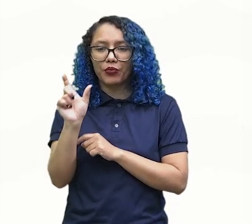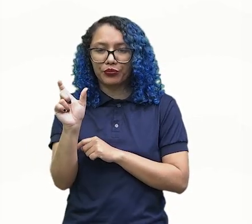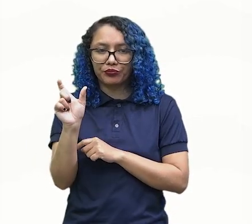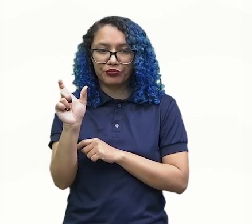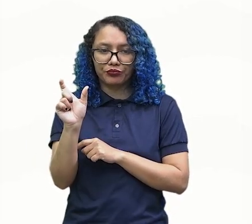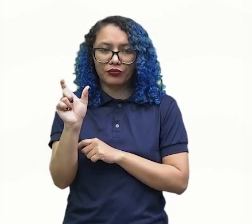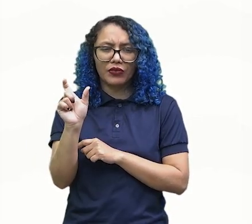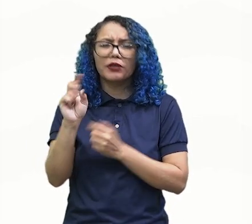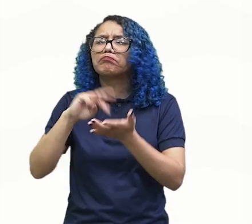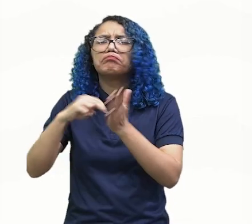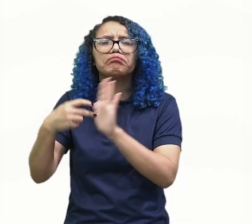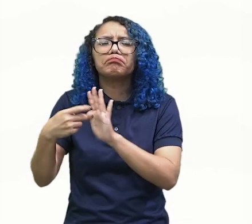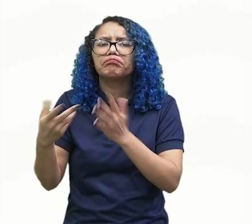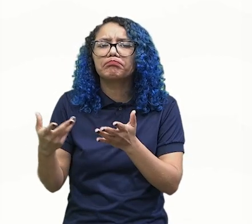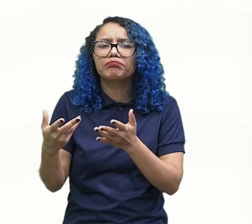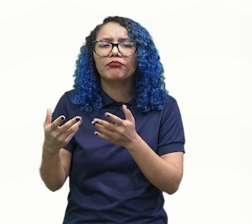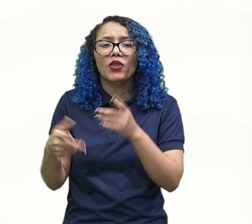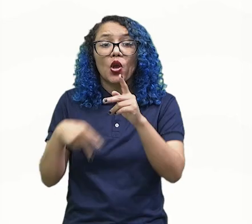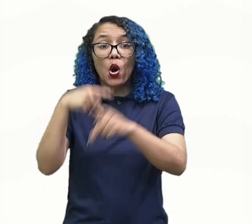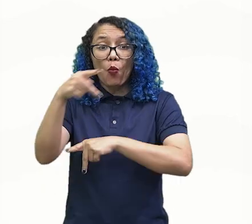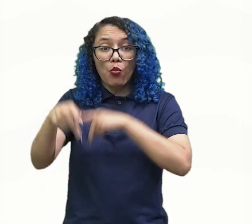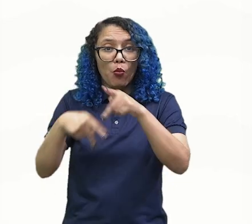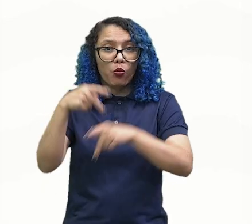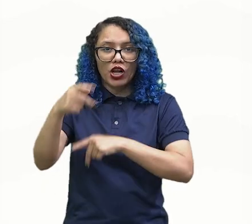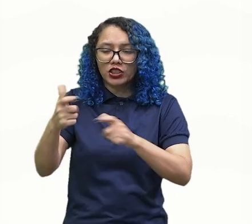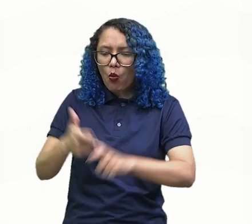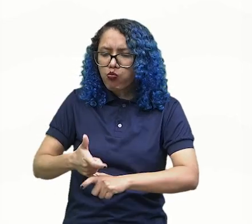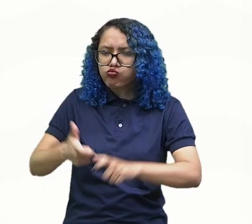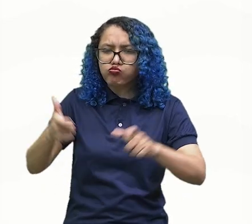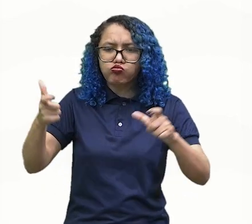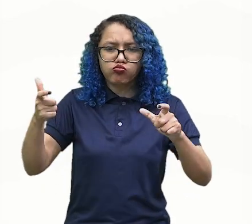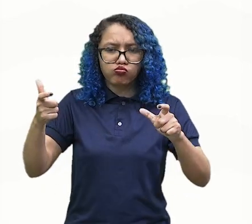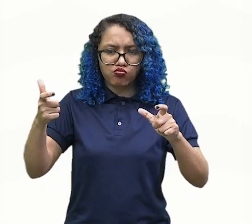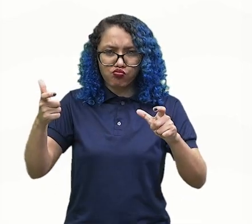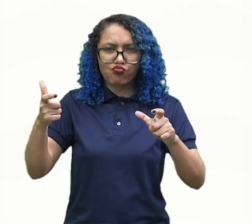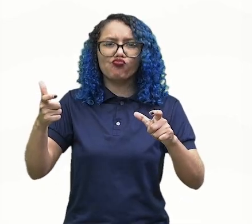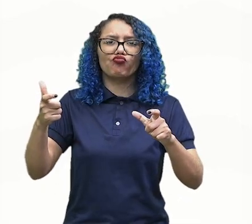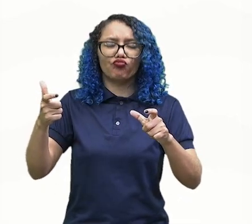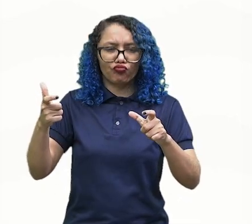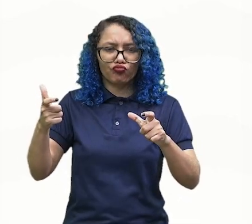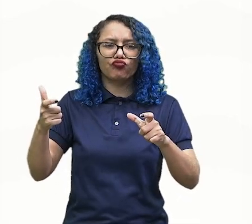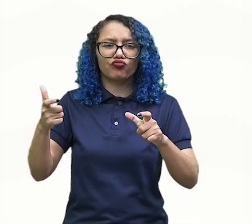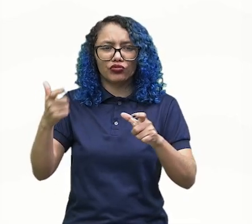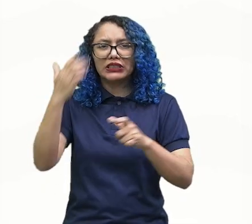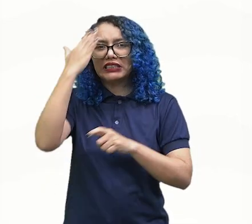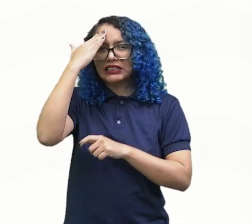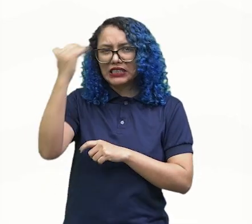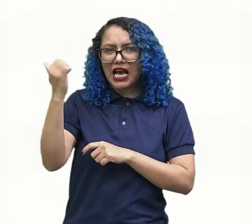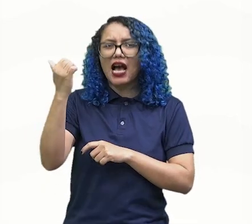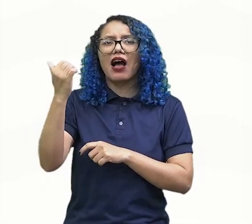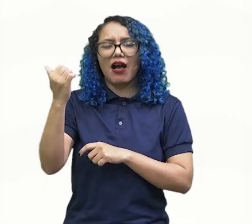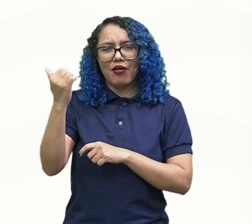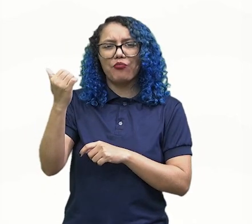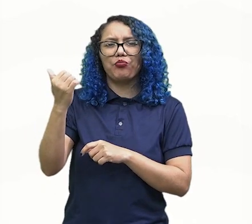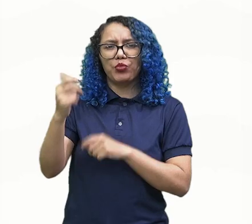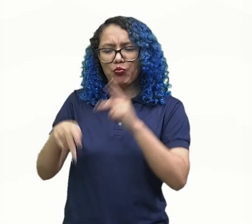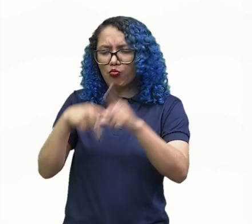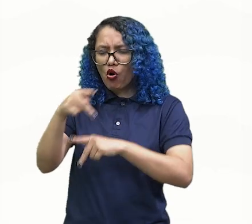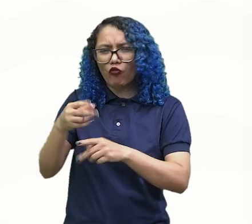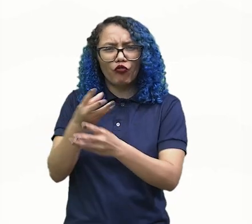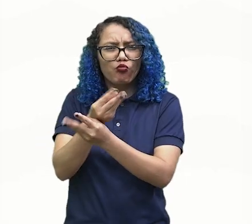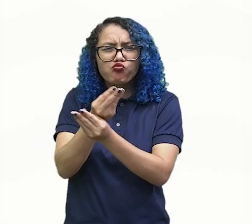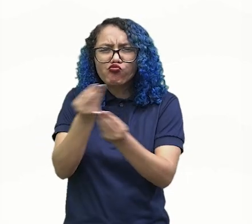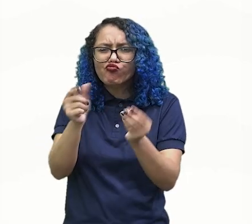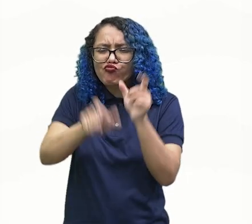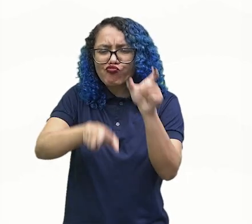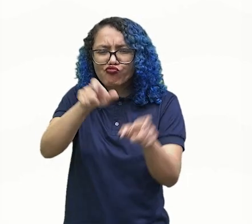uma elevada população absoluta, é quando eu já sei ali que existe a maior quantidade de habitantes.